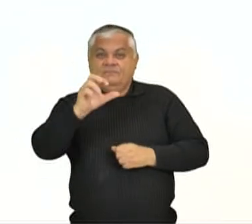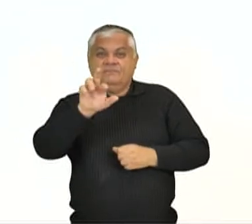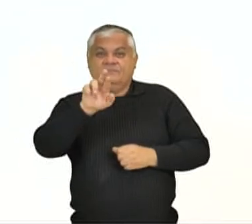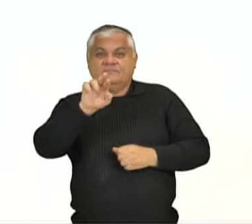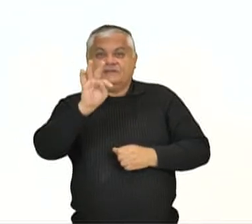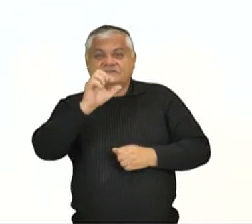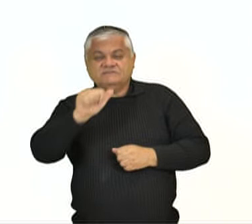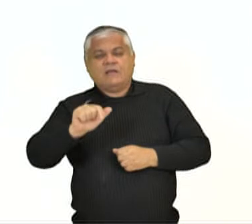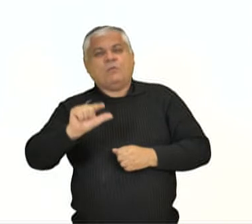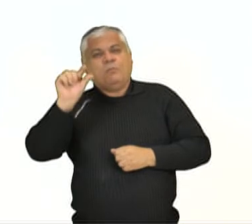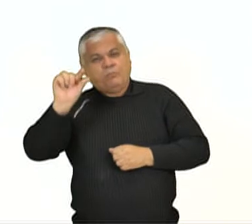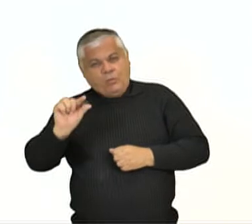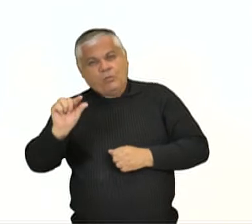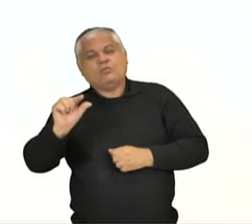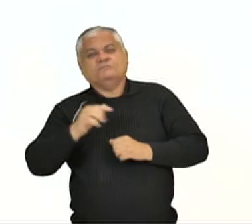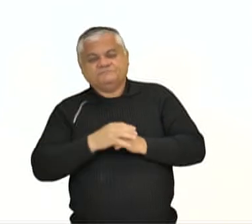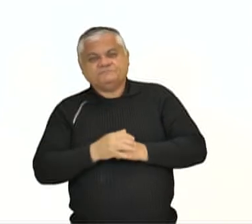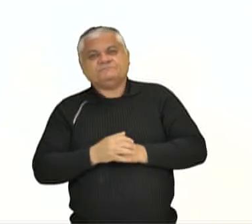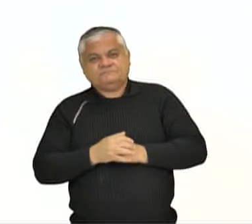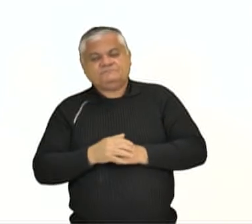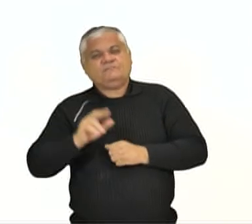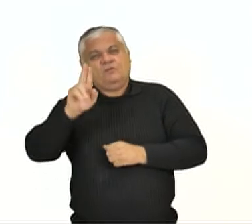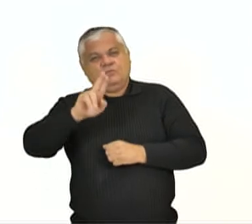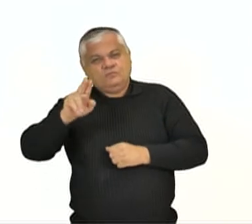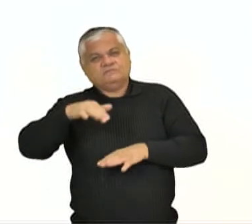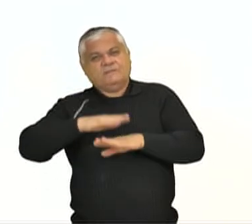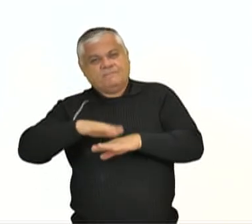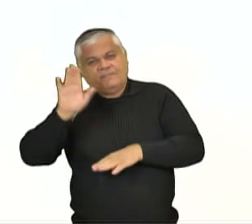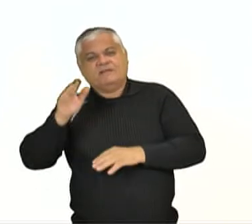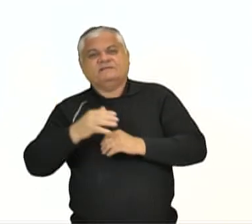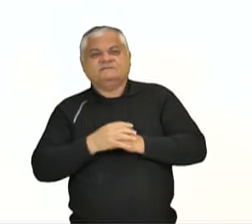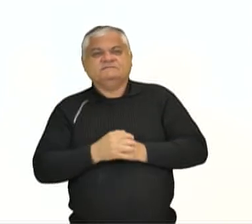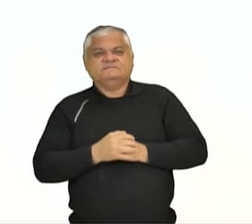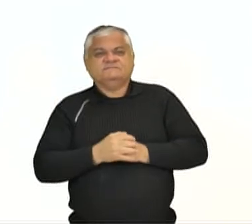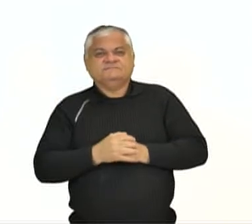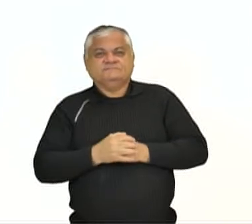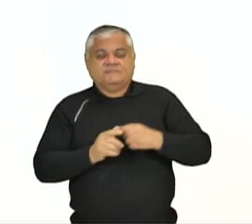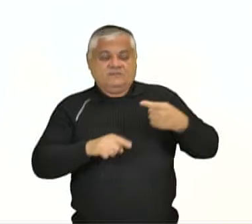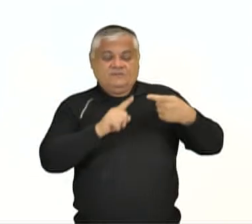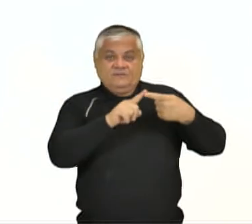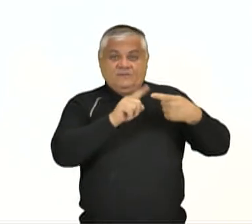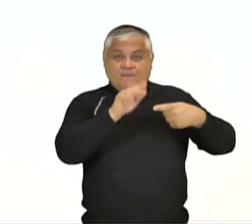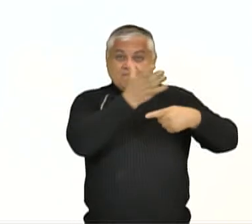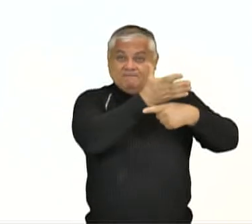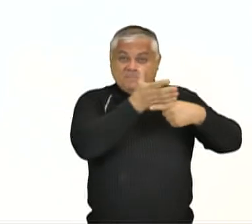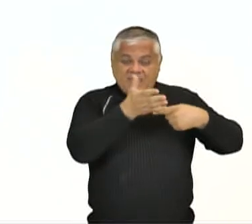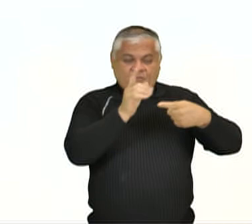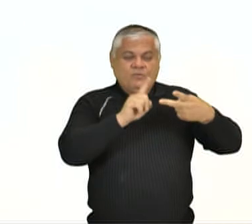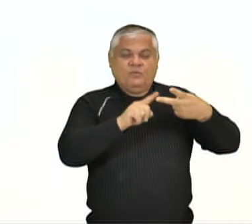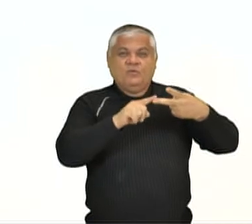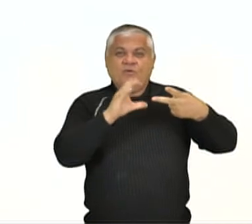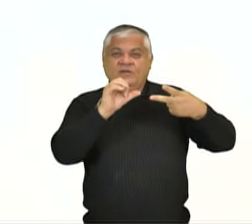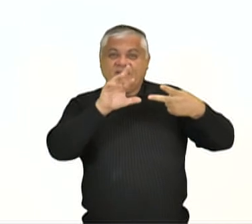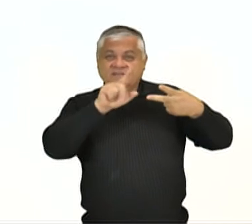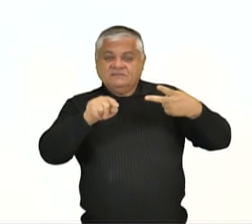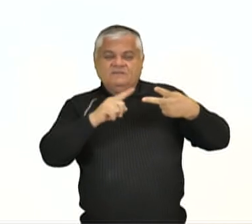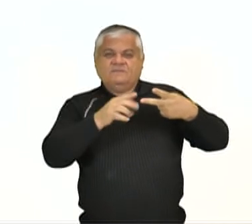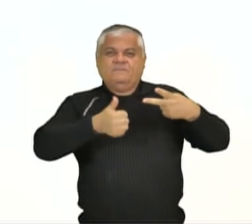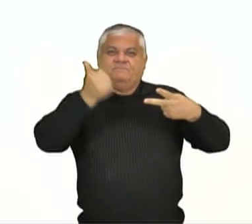é menos agressivo e por isso tem mais nutrientes. Entre o refinado e o cristal, melhor o